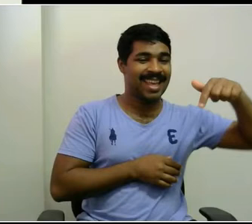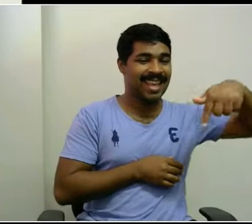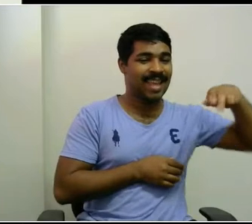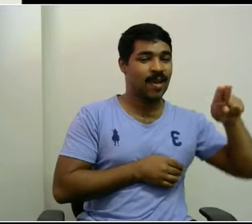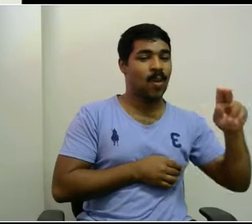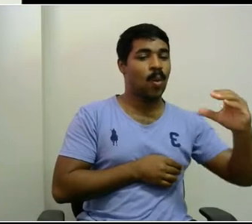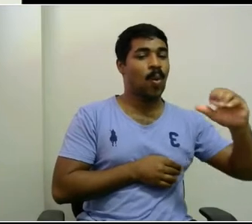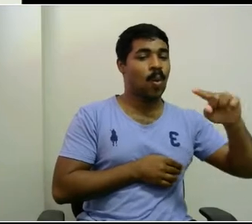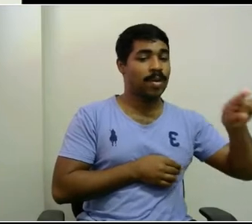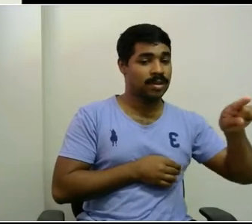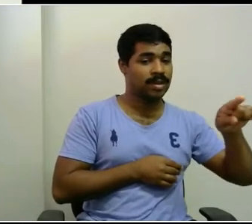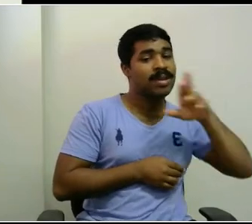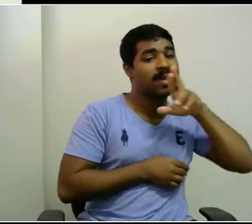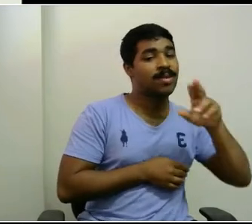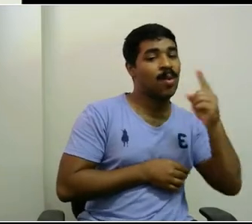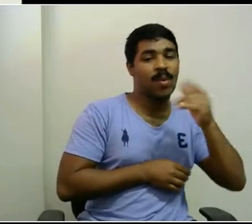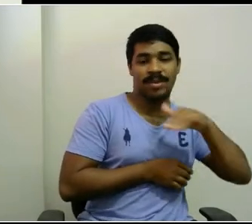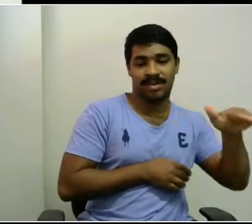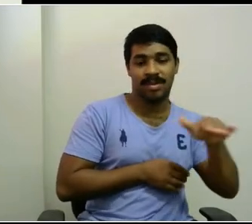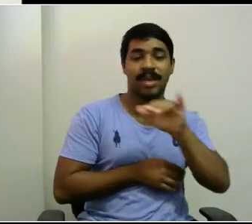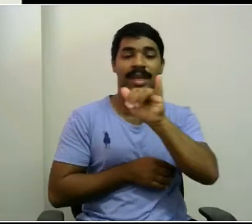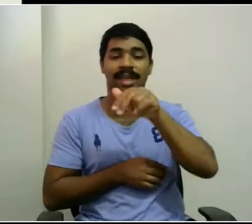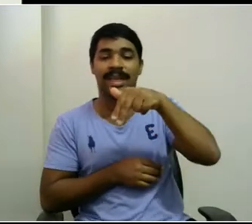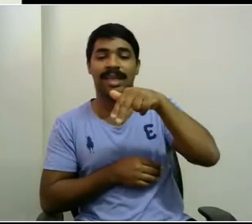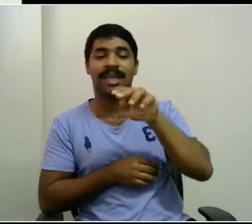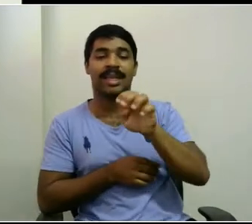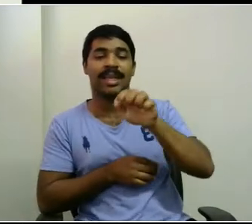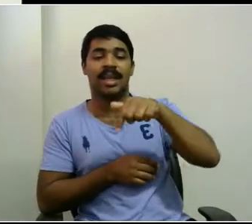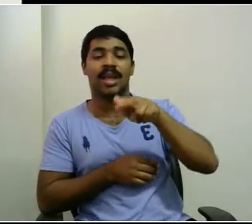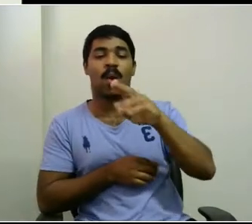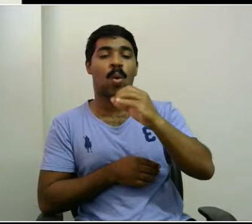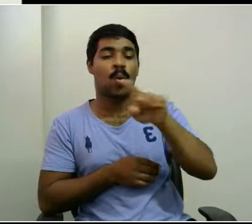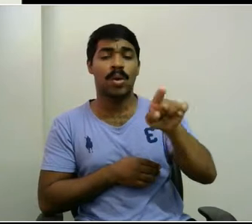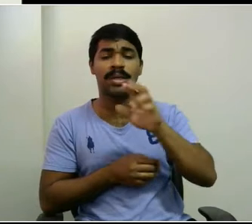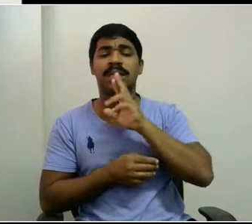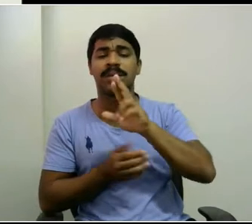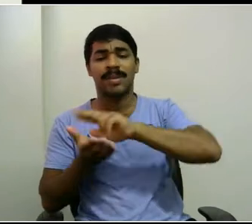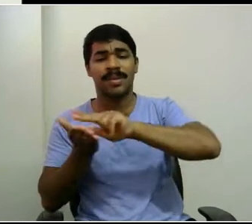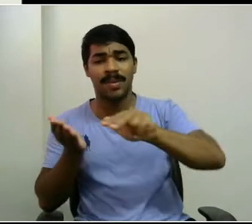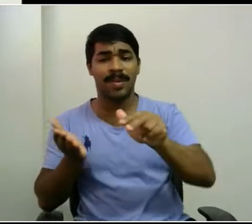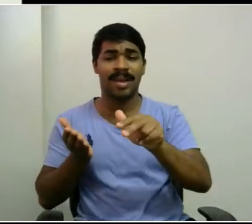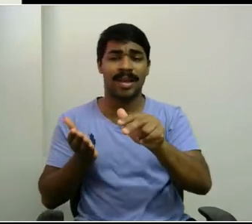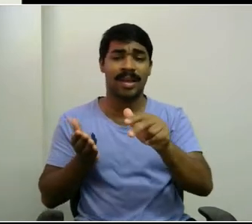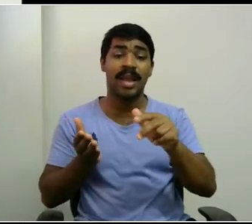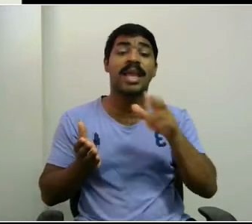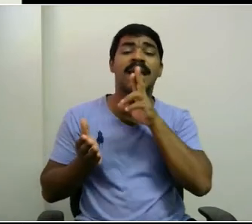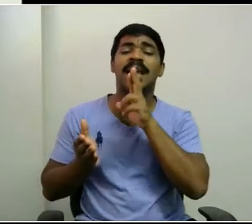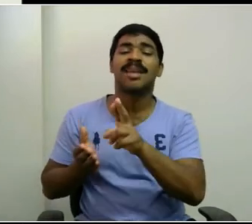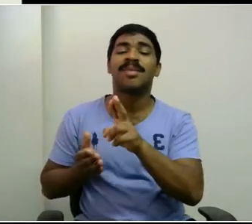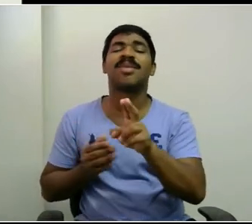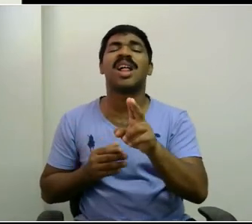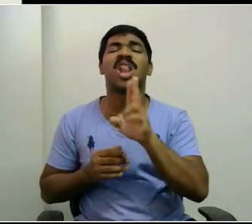verdadeira, a gente vai chamar de conjunto solução, e vamos indicar esse conjunto pelo símbolo, pela letra